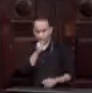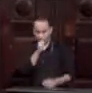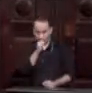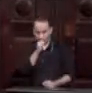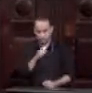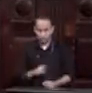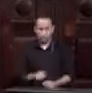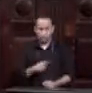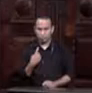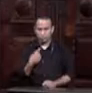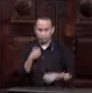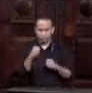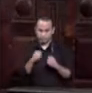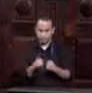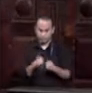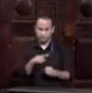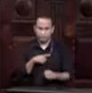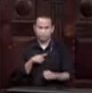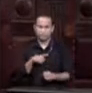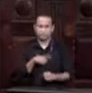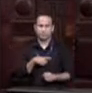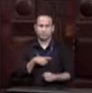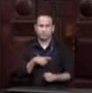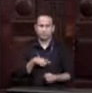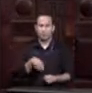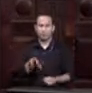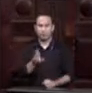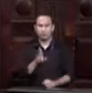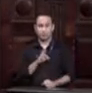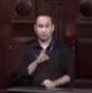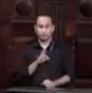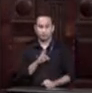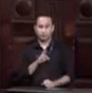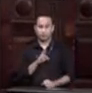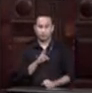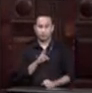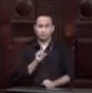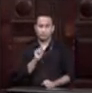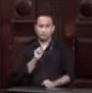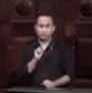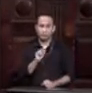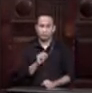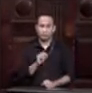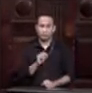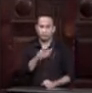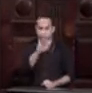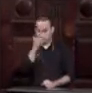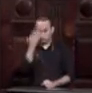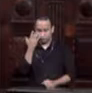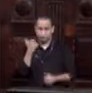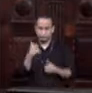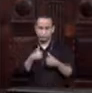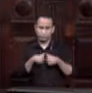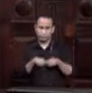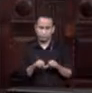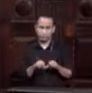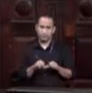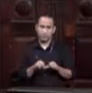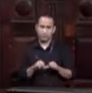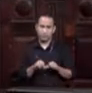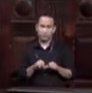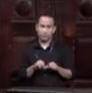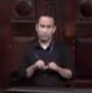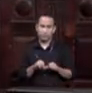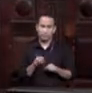possível nós possamos ter a resposta àqueles que estão aí ávidos por